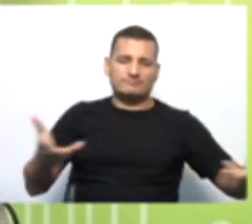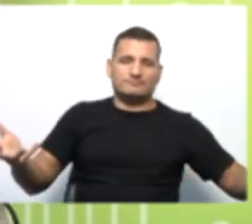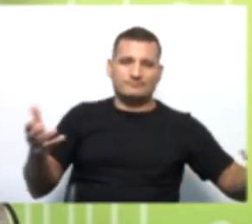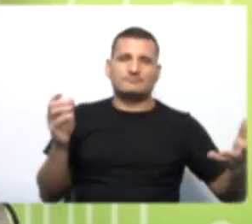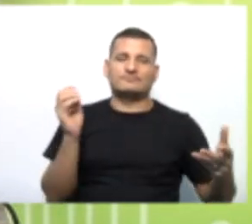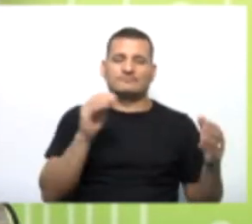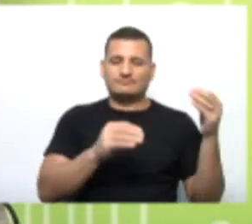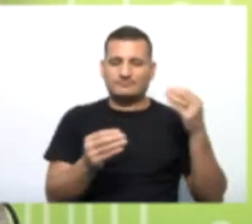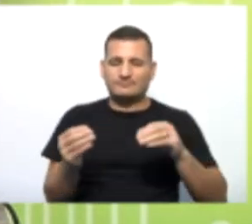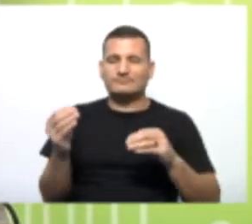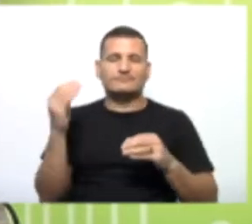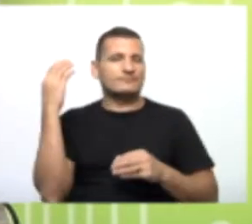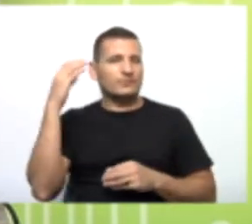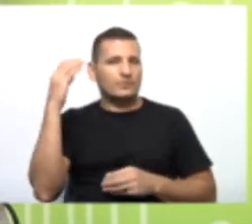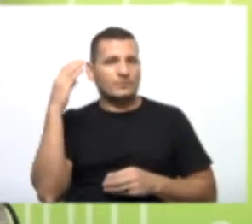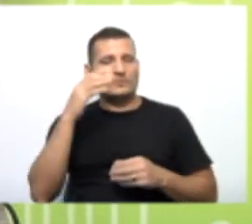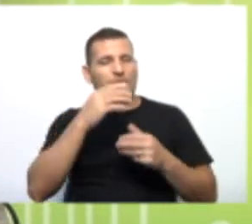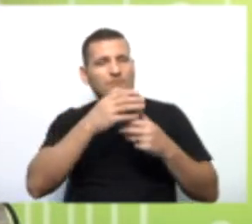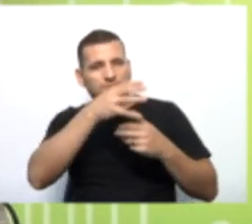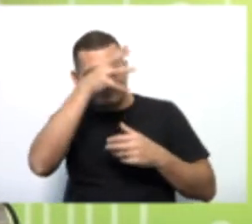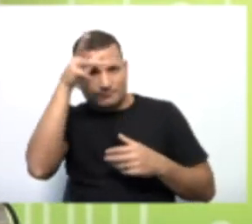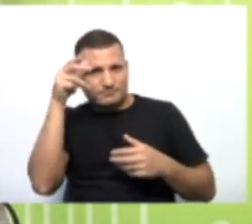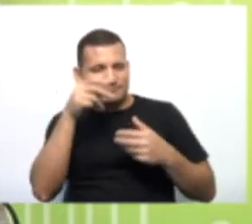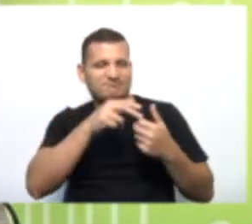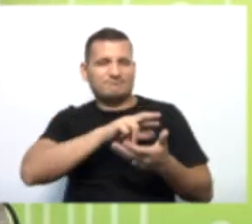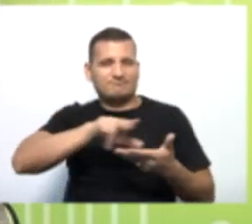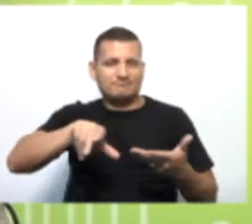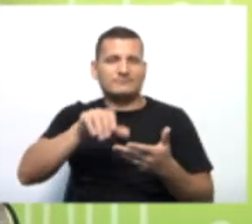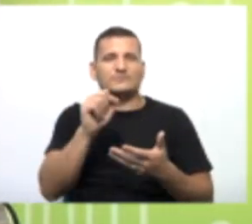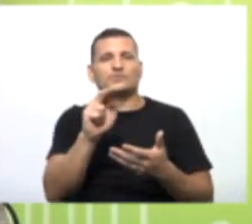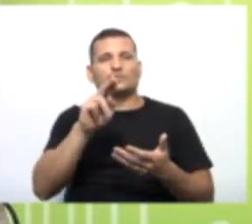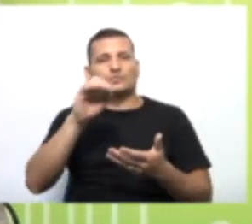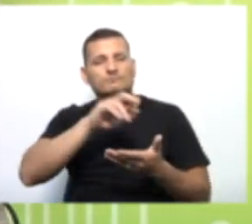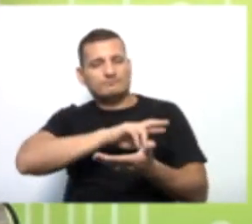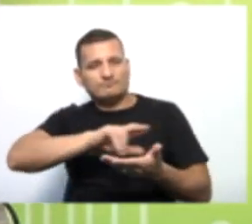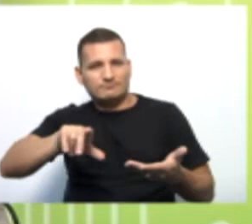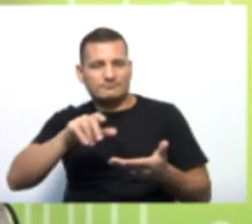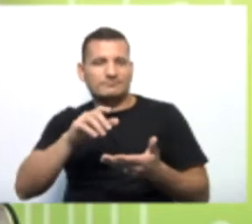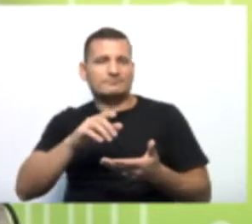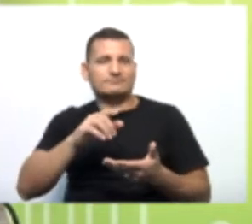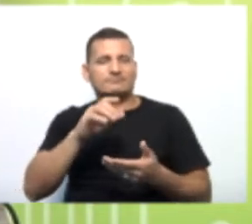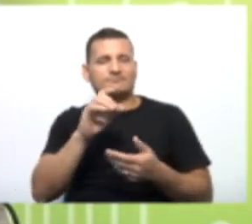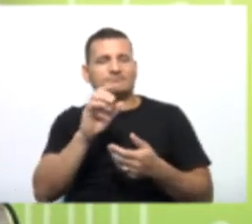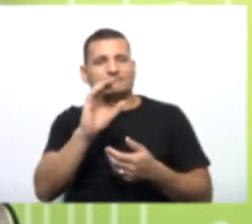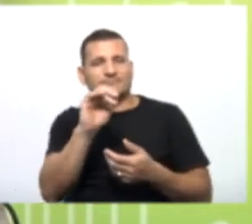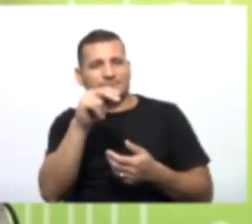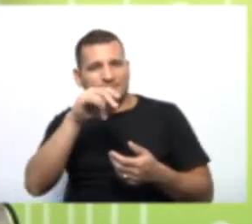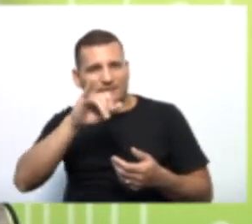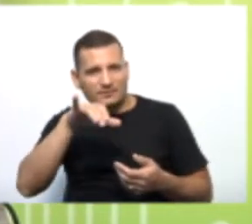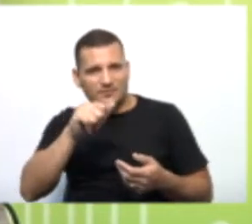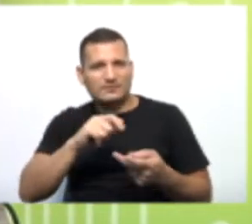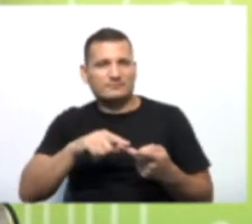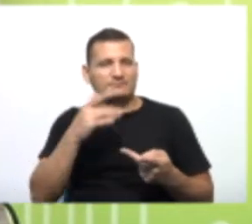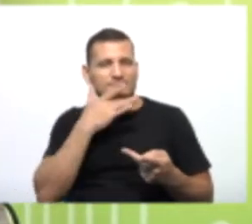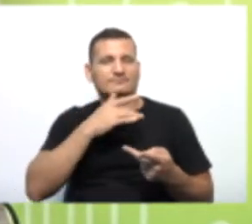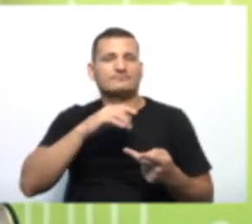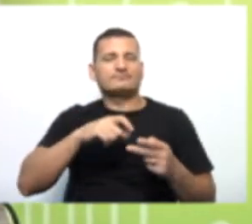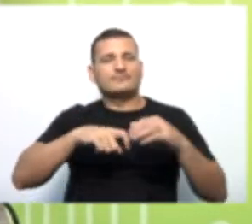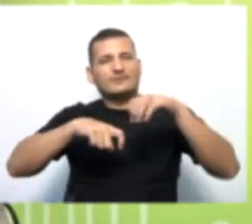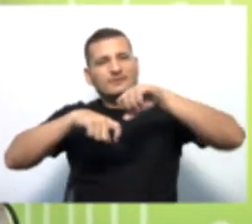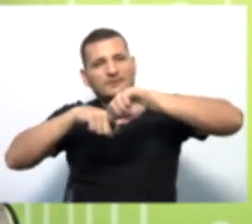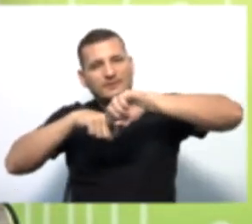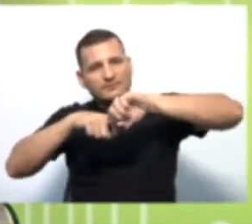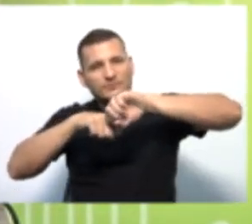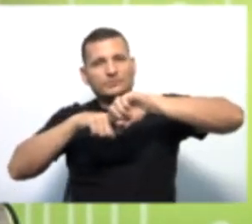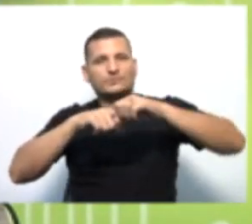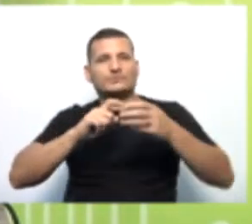um refrigerantezinho, um suquinho, né? Suco é melhor, aí tem tanta fruta aí na sua região. Então faz um suco de cajá, é gostoso pra caramba, hein? Suco de caju, suco